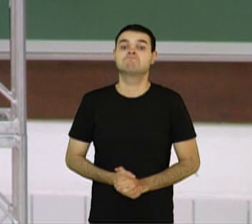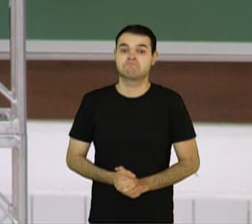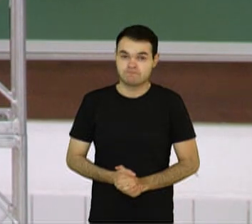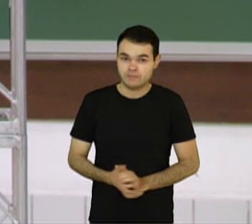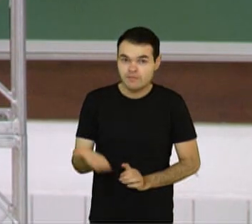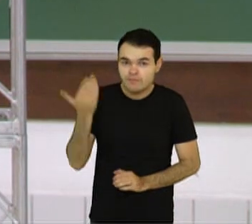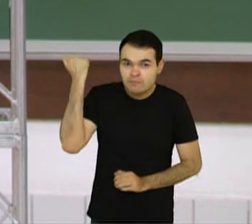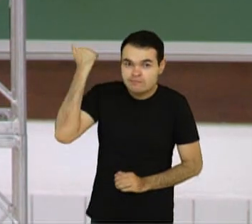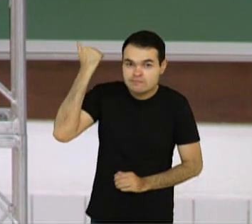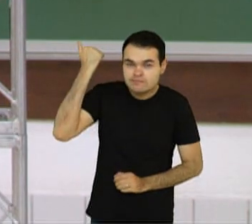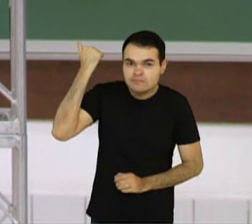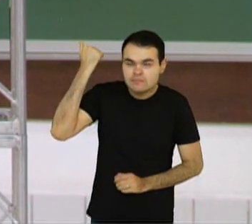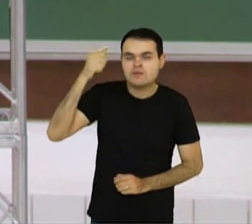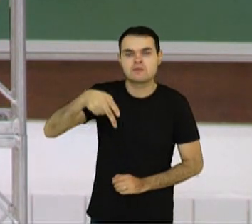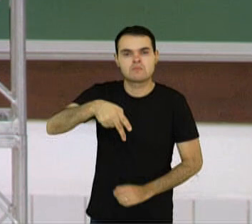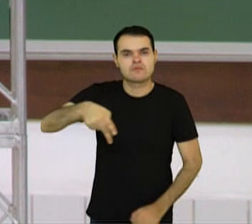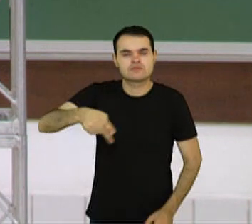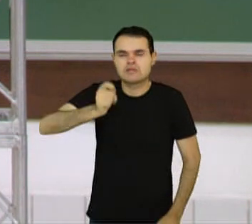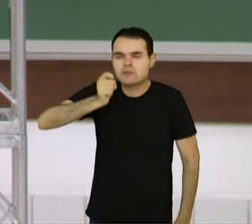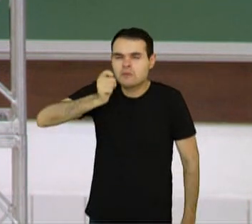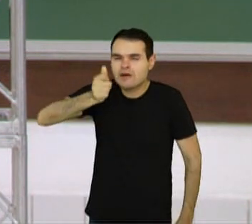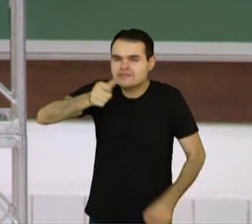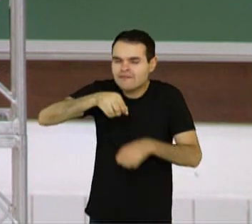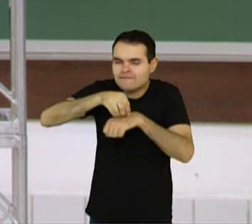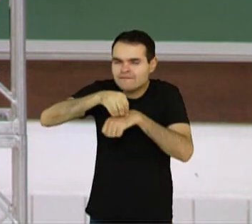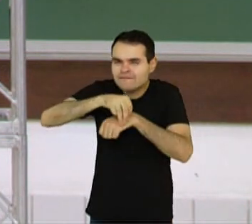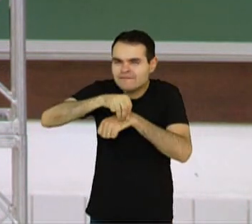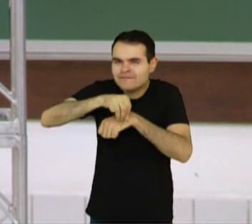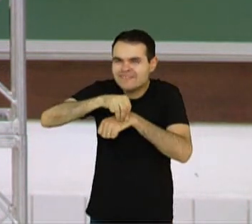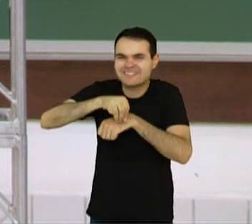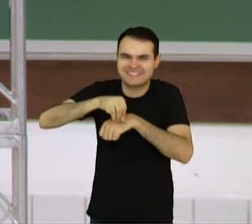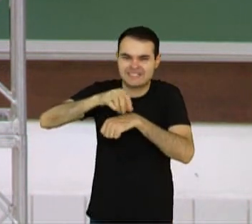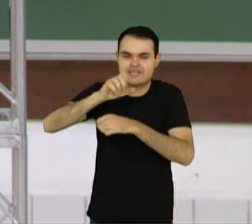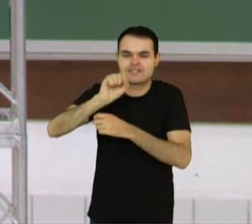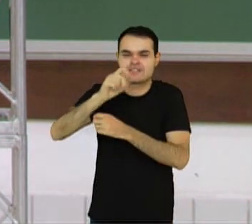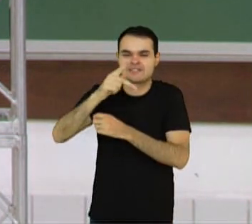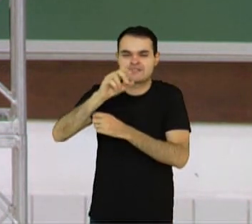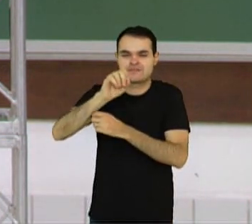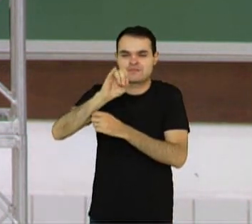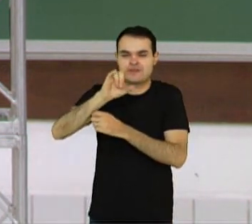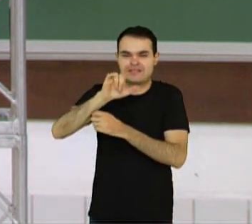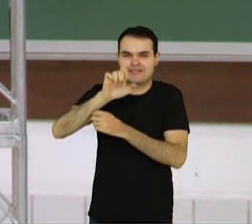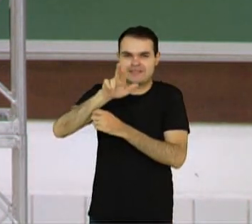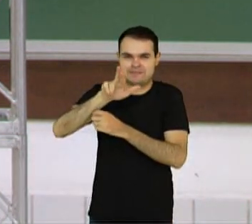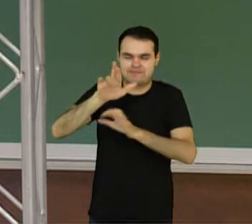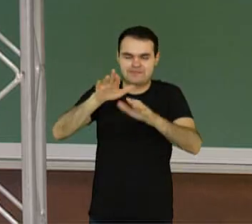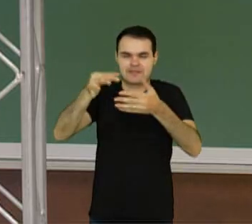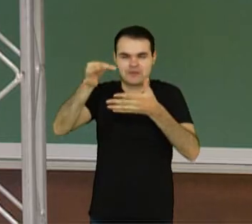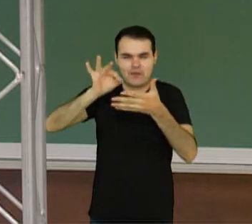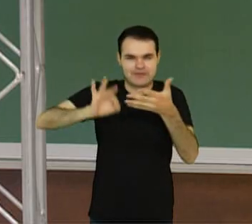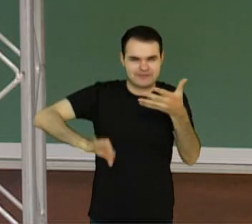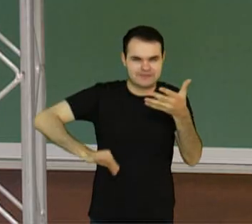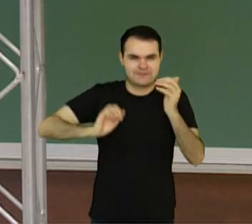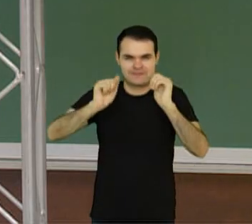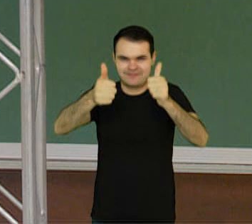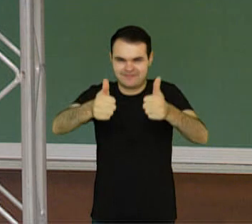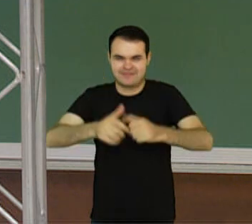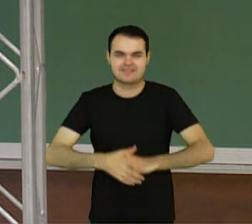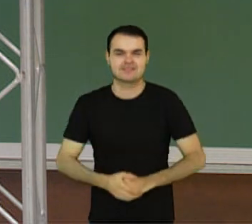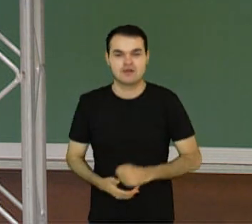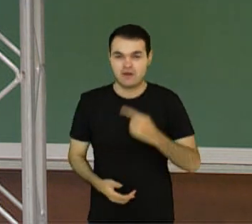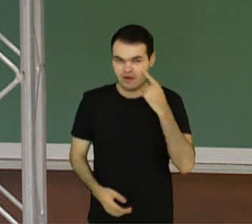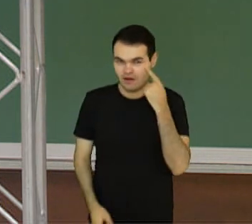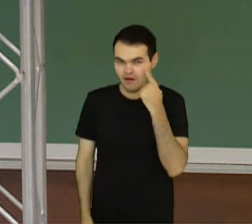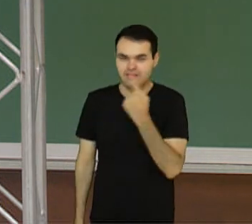E aí, vamos lá? Então, a professora quase deu um spoiler, né, do exercício. Então, vamos lá, corrigindo então, tá?